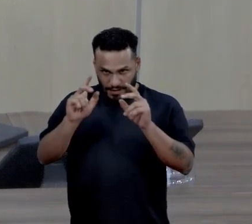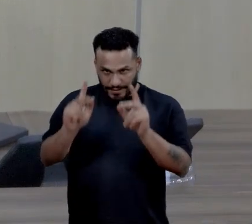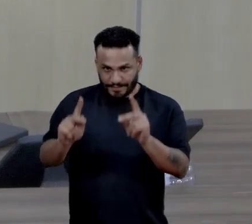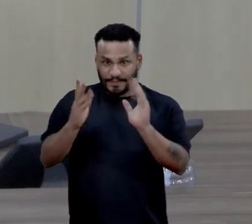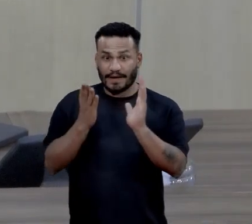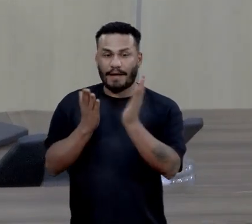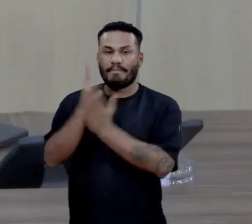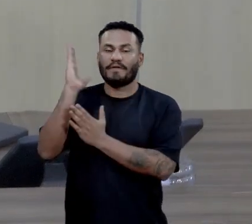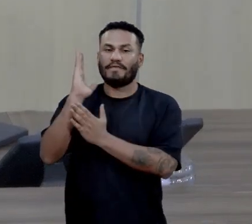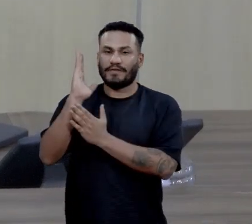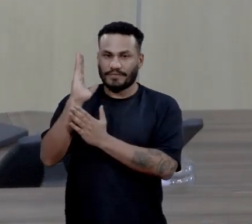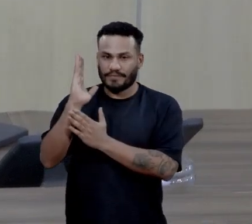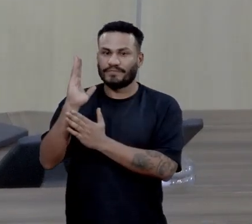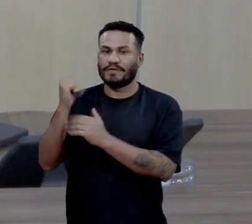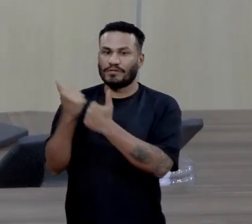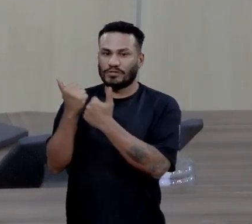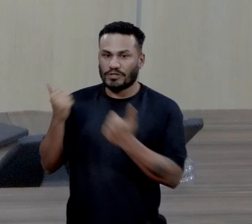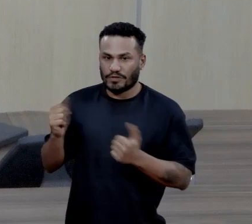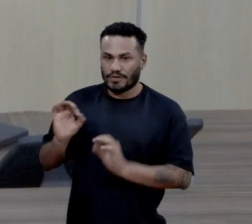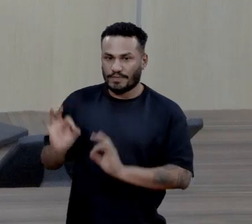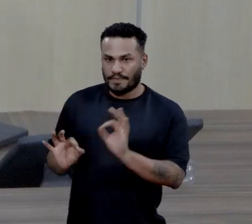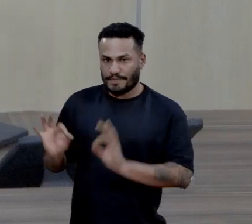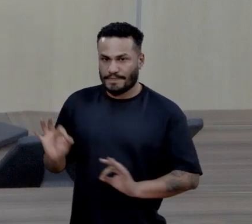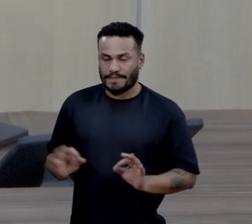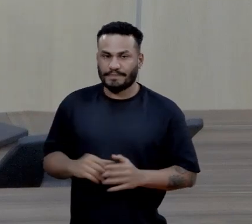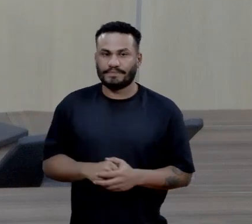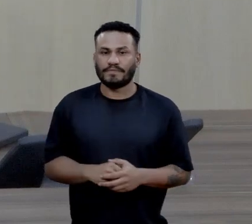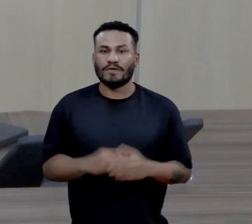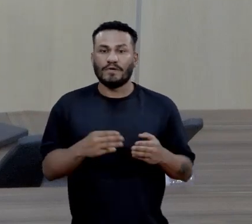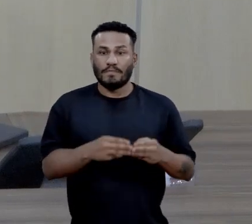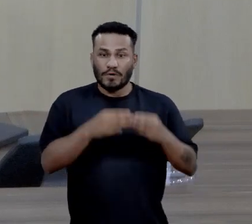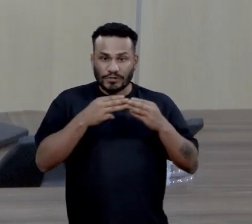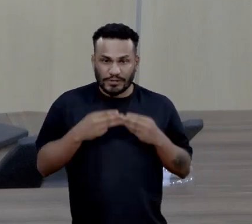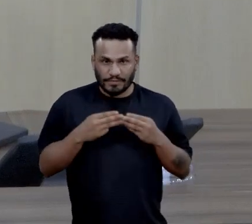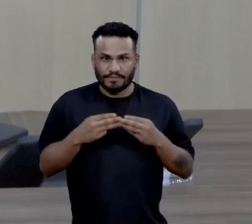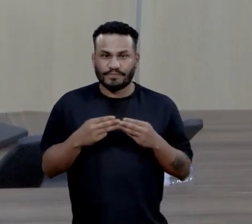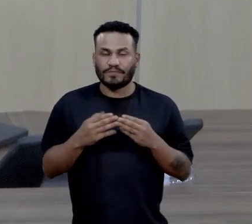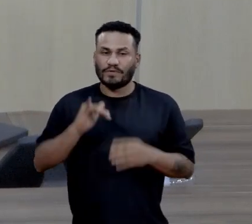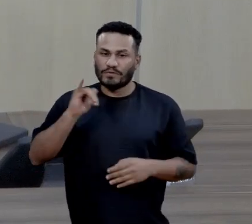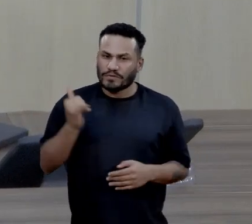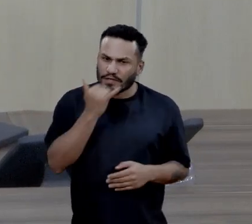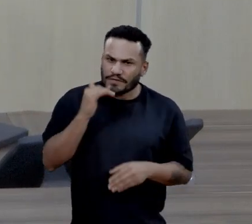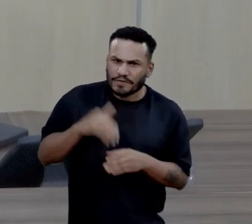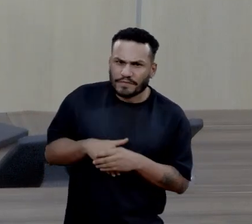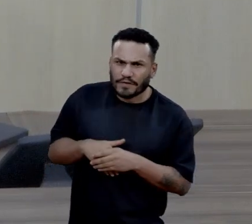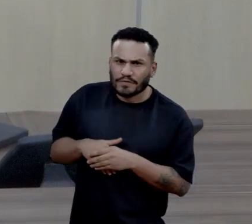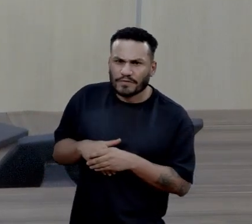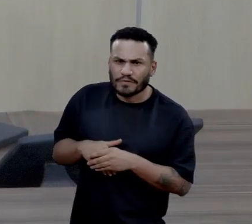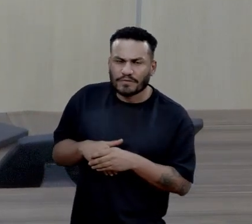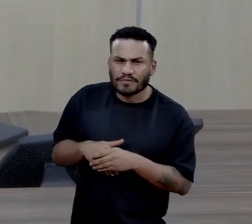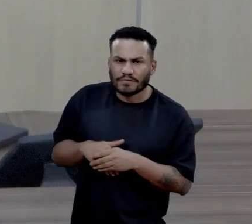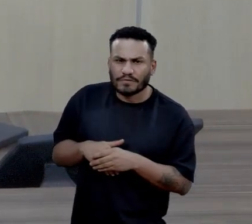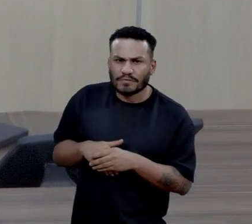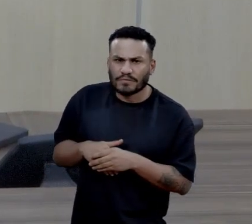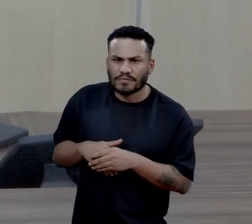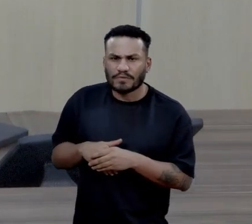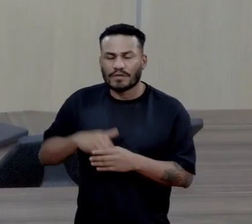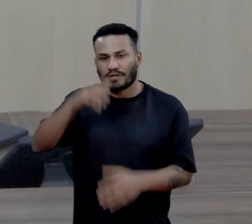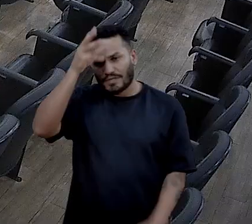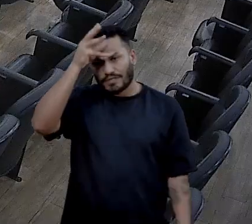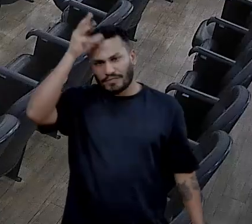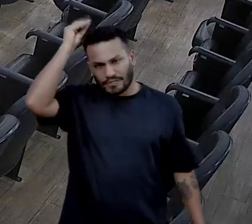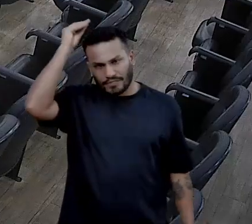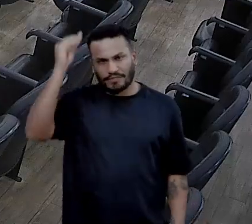Ok, aprovado e a determinativa para as providências. Moções. Justificativa de voto, ouço o vereador